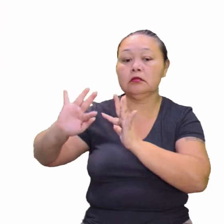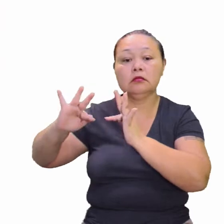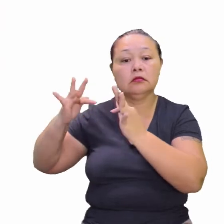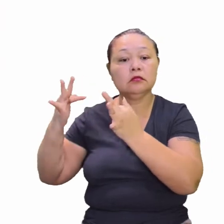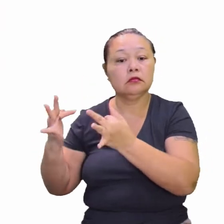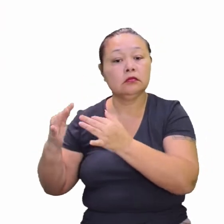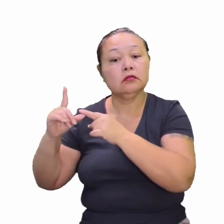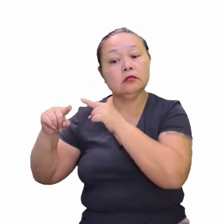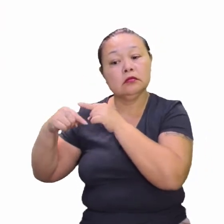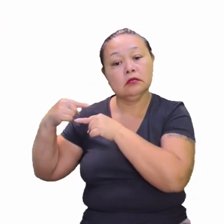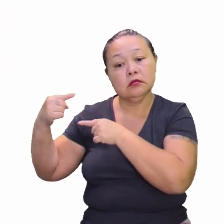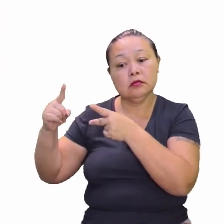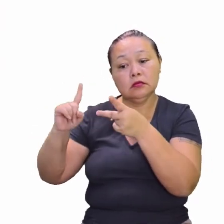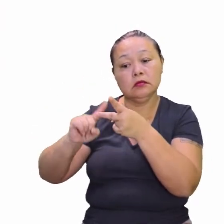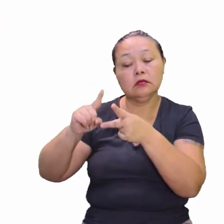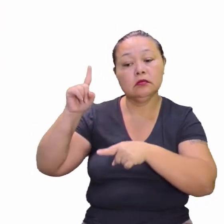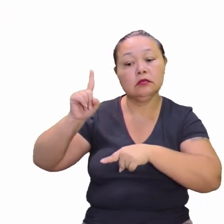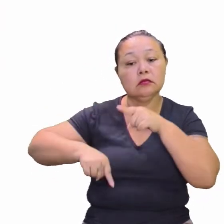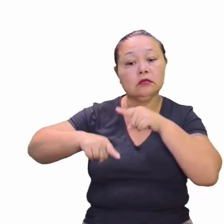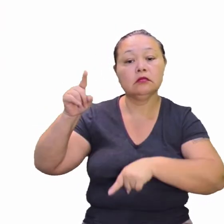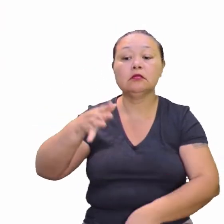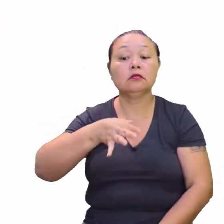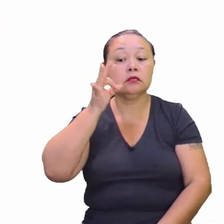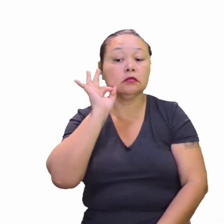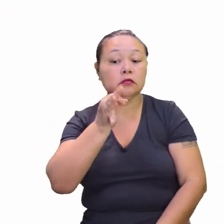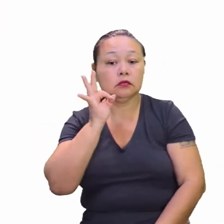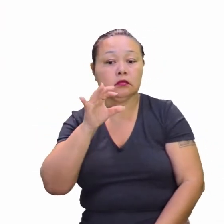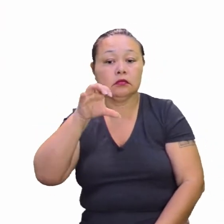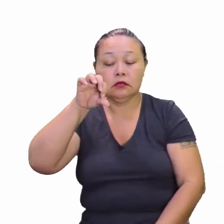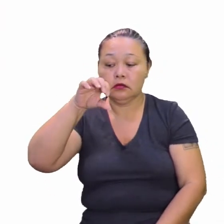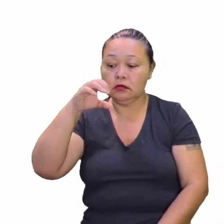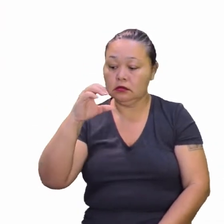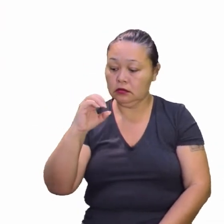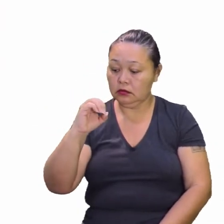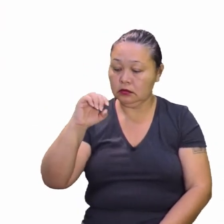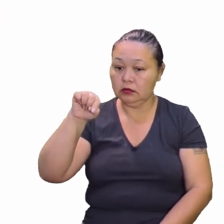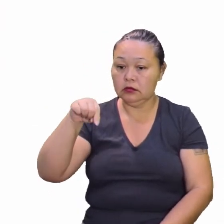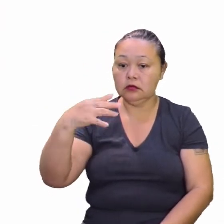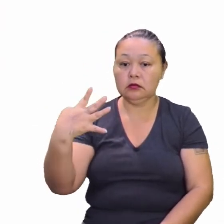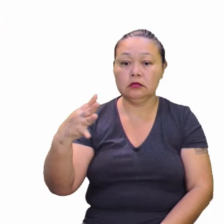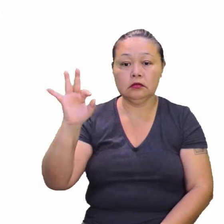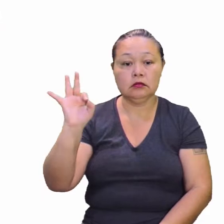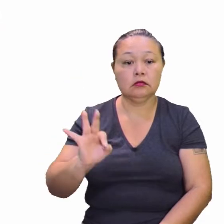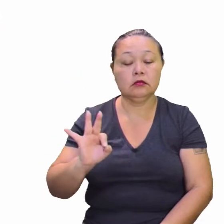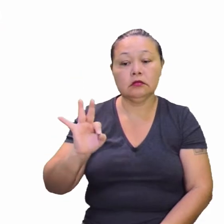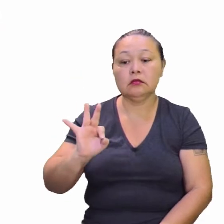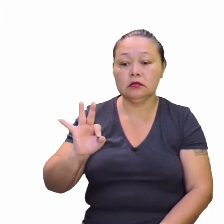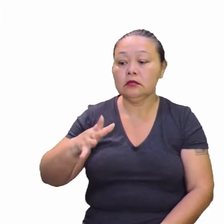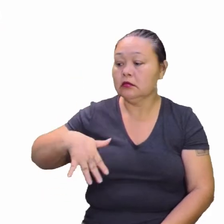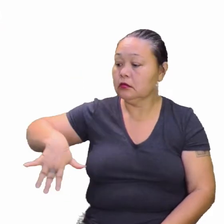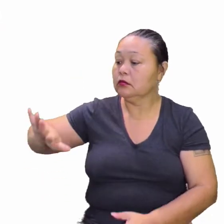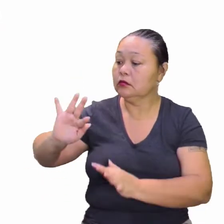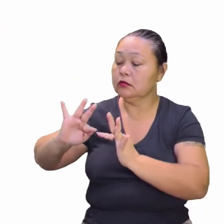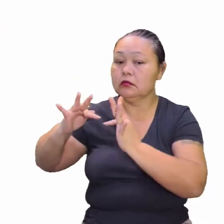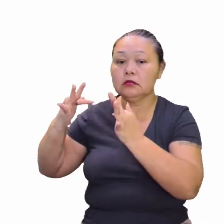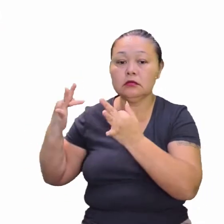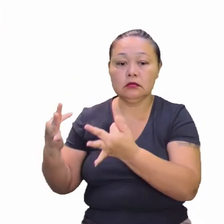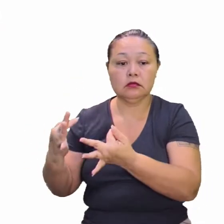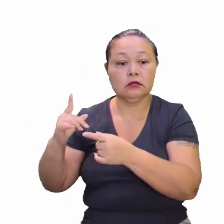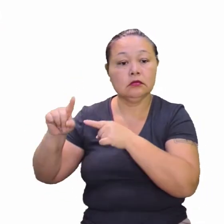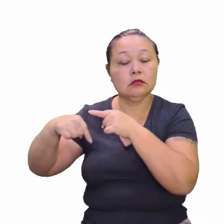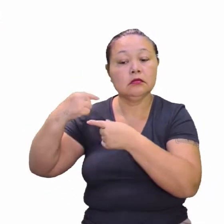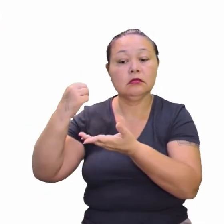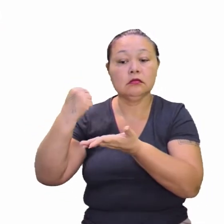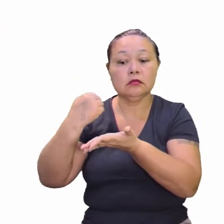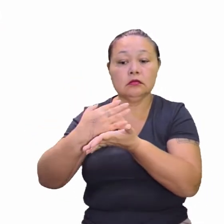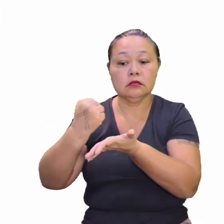familiar. O segundo produto, a gente tem o café, com 90,4% de todo o café vem da agricultura.